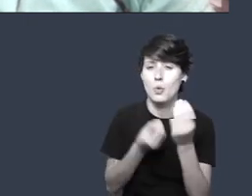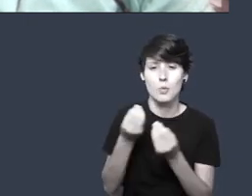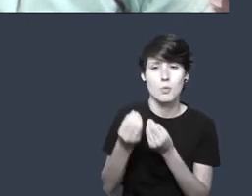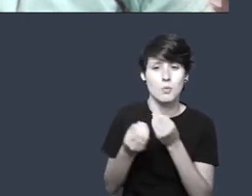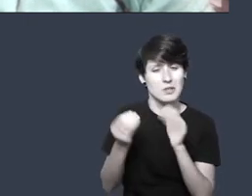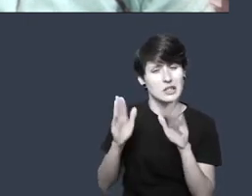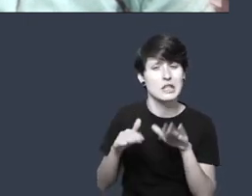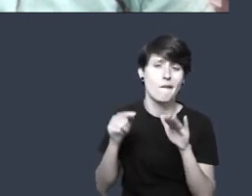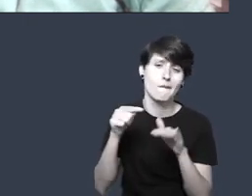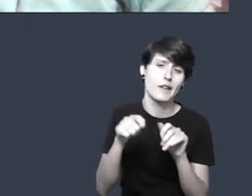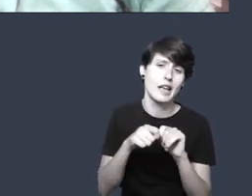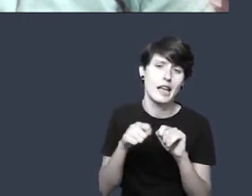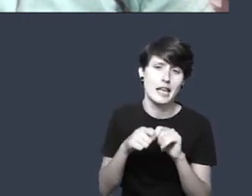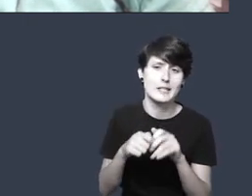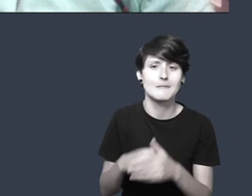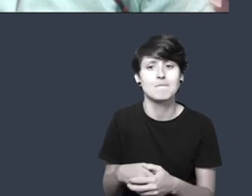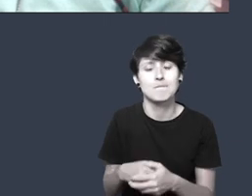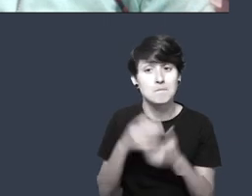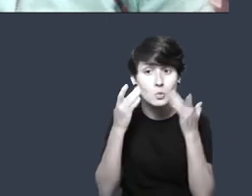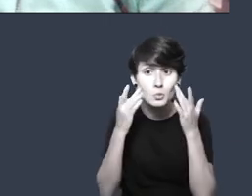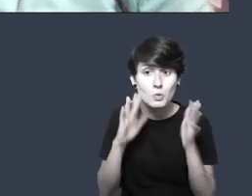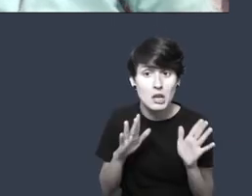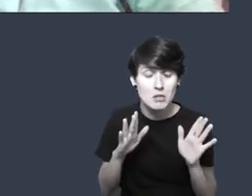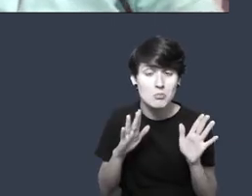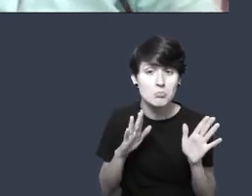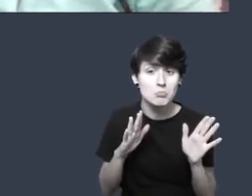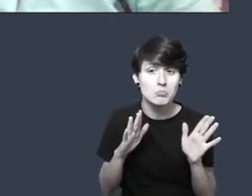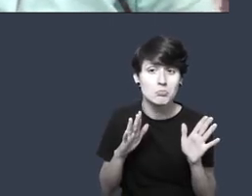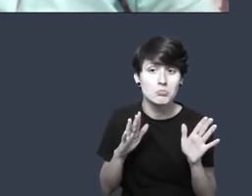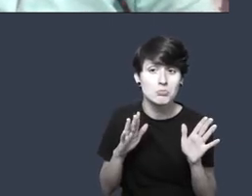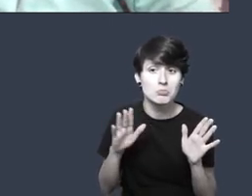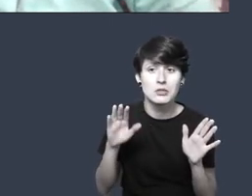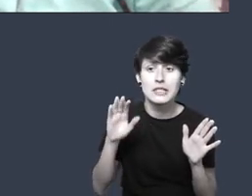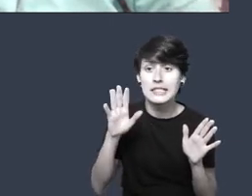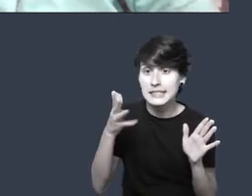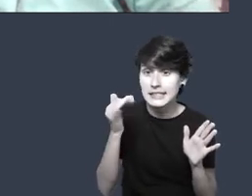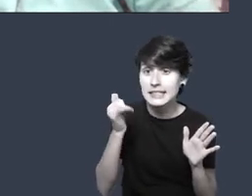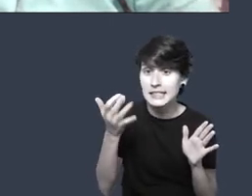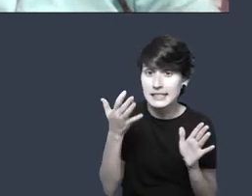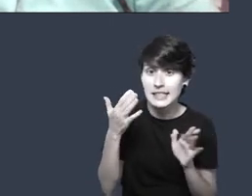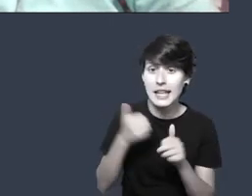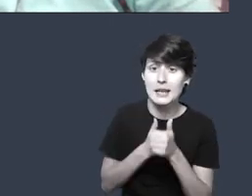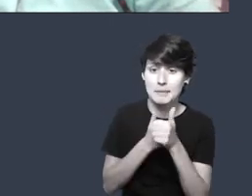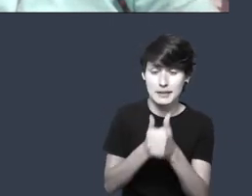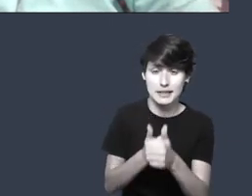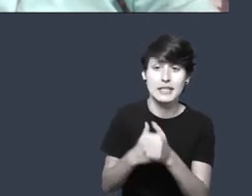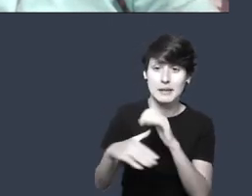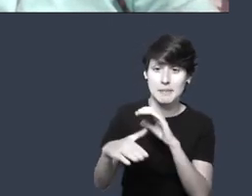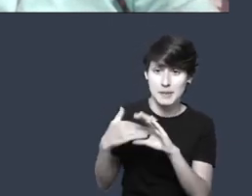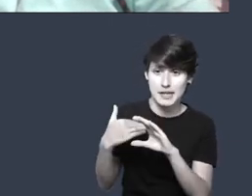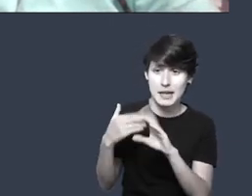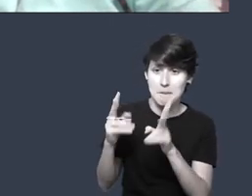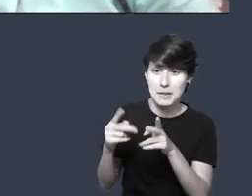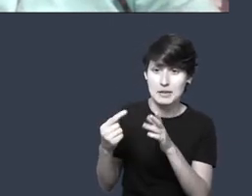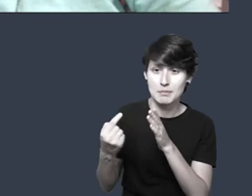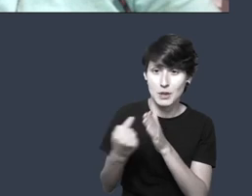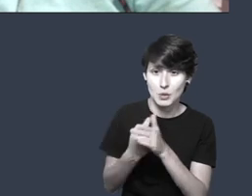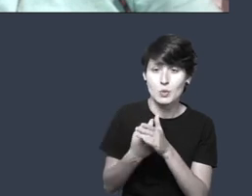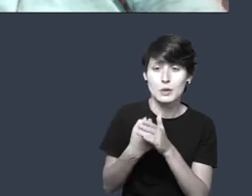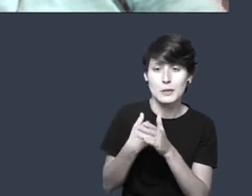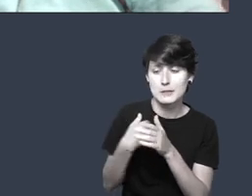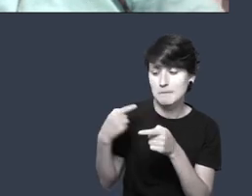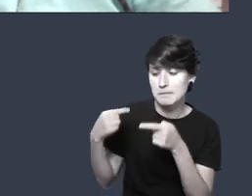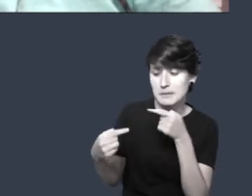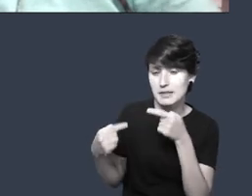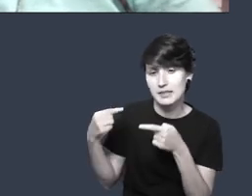Talvez isso. Eu não sei. José, se você depois quiser seguir, me mandar essa mensagem e a gente pode discutir. Até